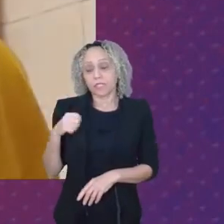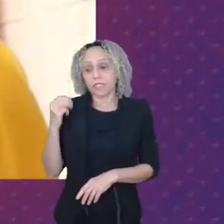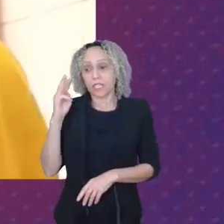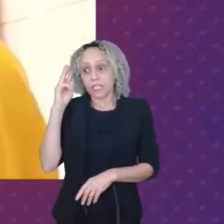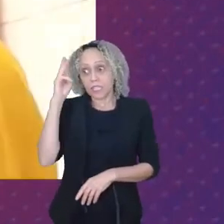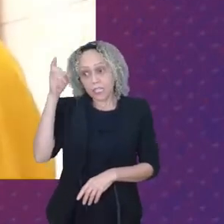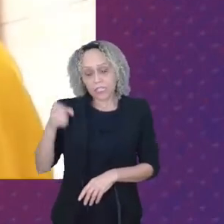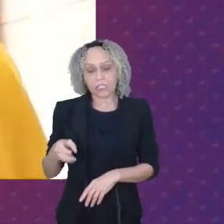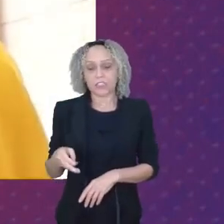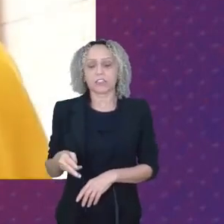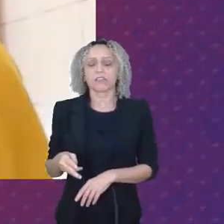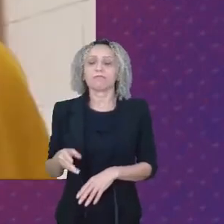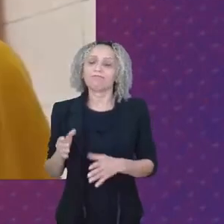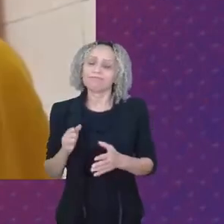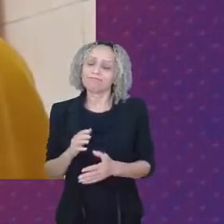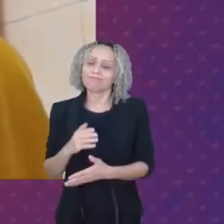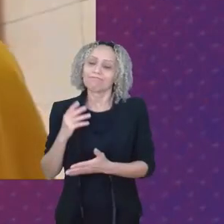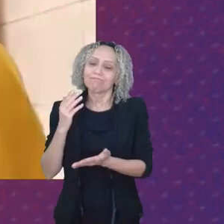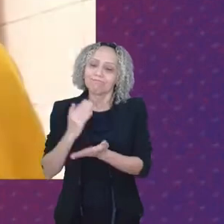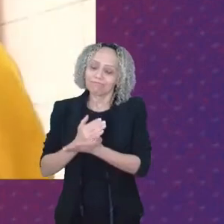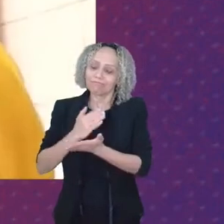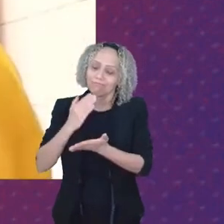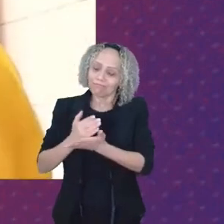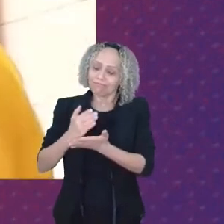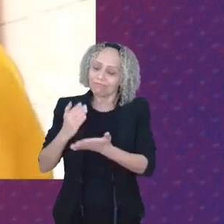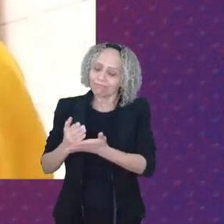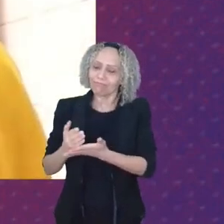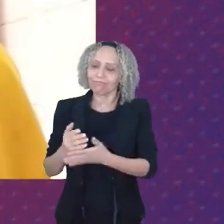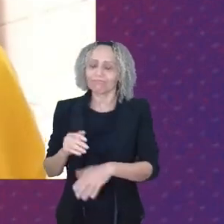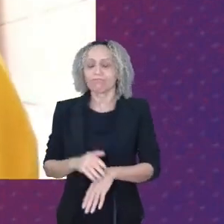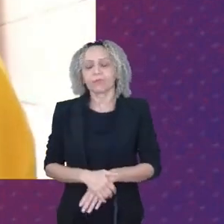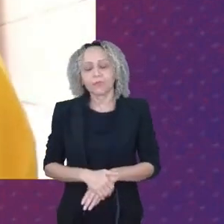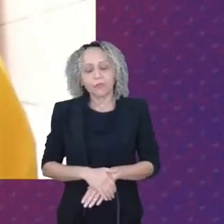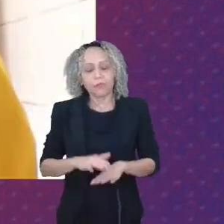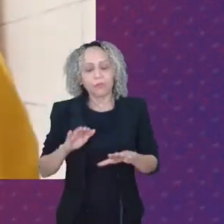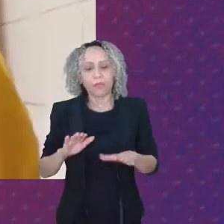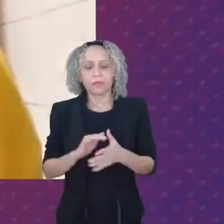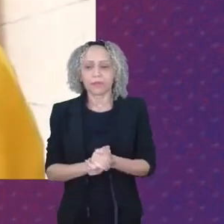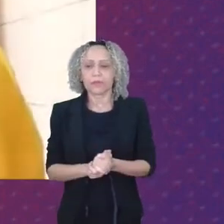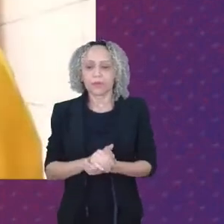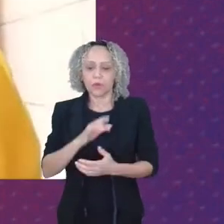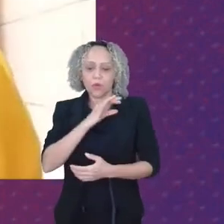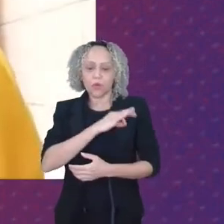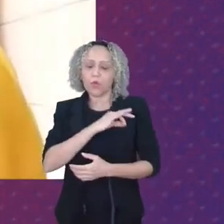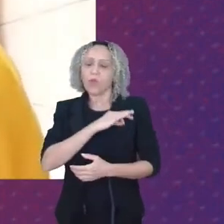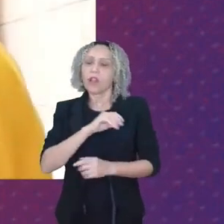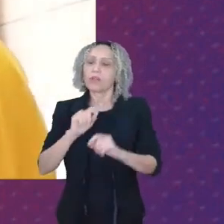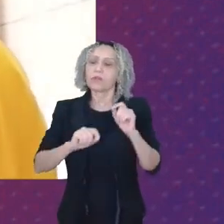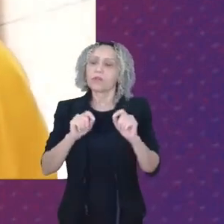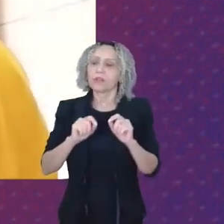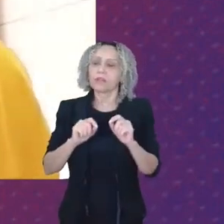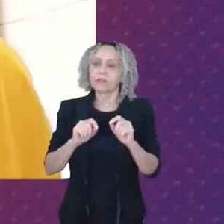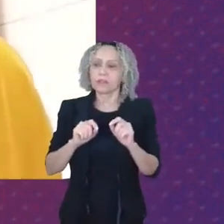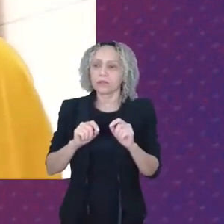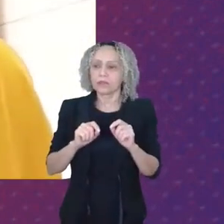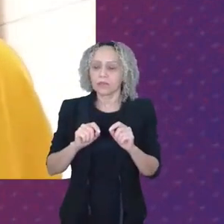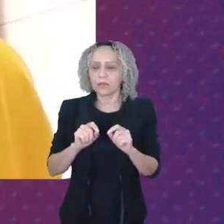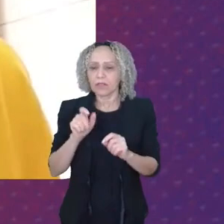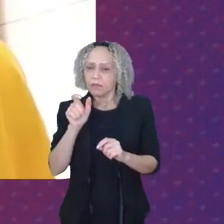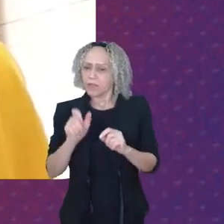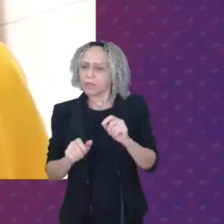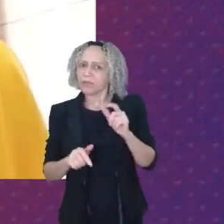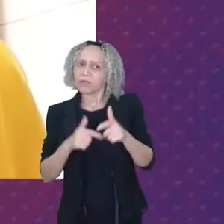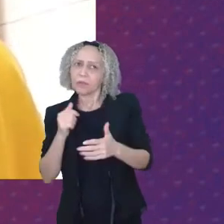do seguro-desemprego, que para nós ficou apenas 3 parcelas, no valor de um salário. Muitas vezes a trabalhadora tem um contrato